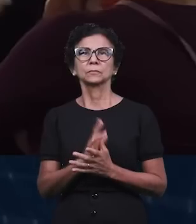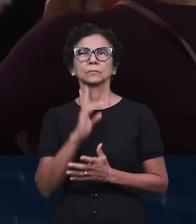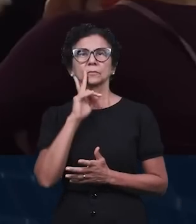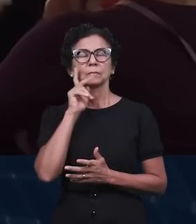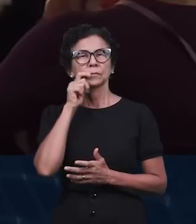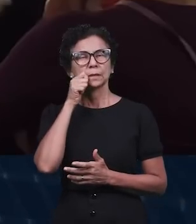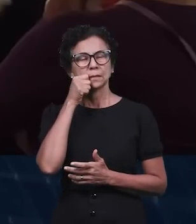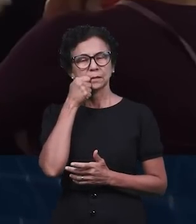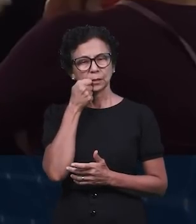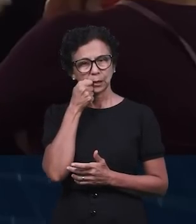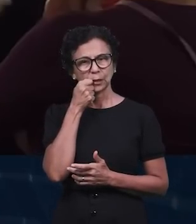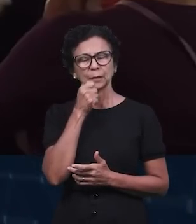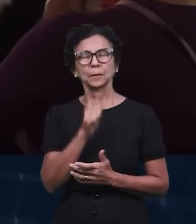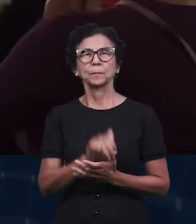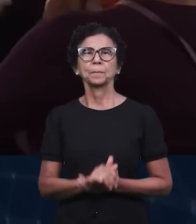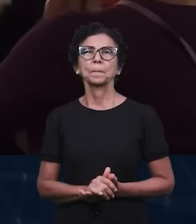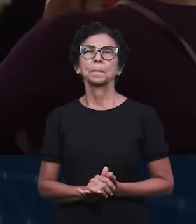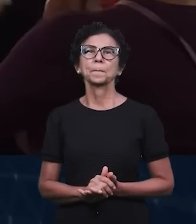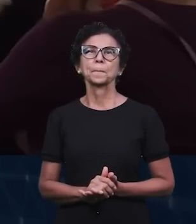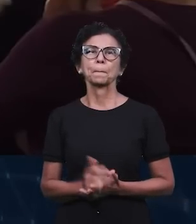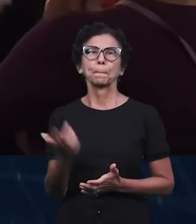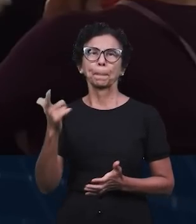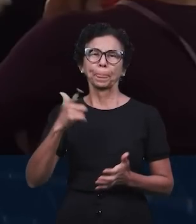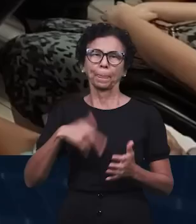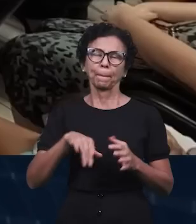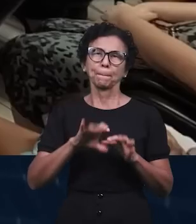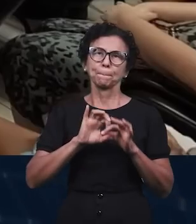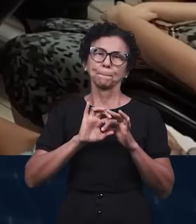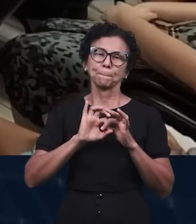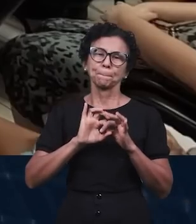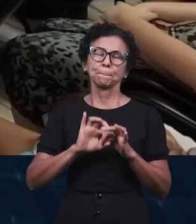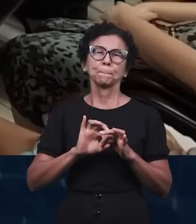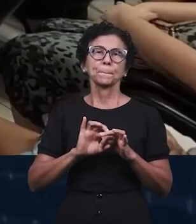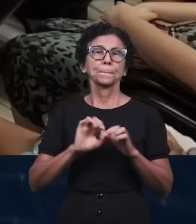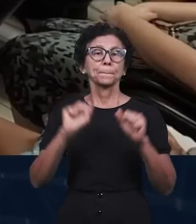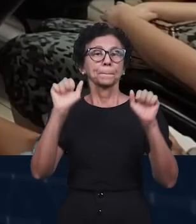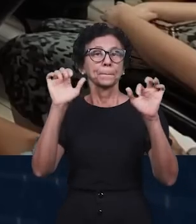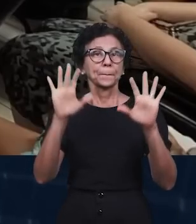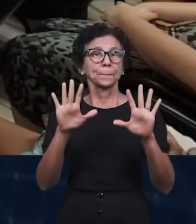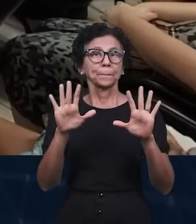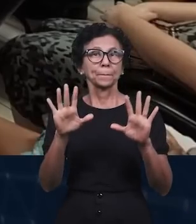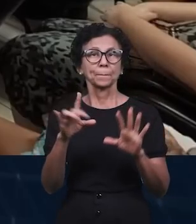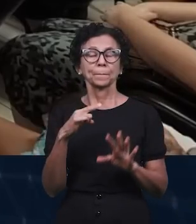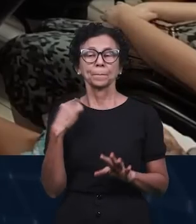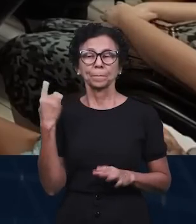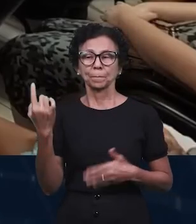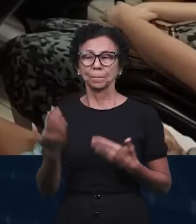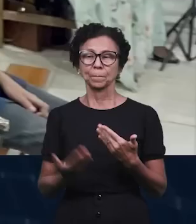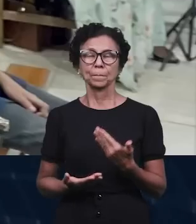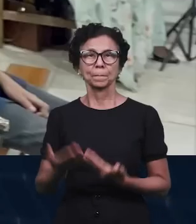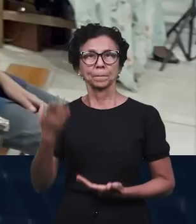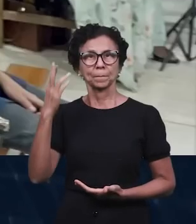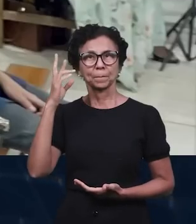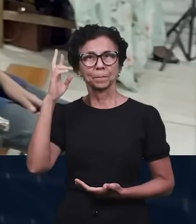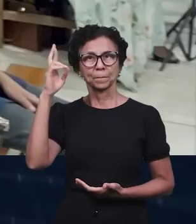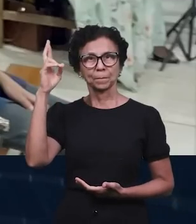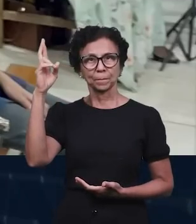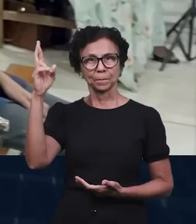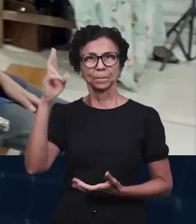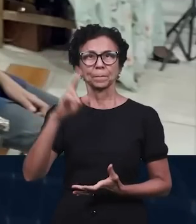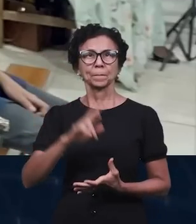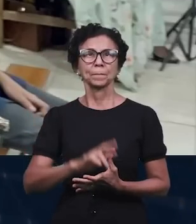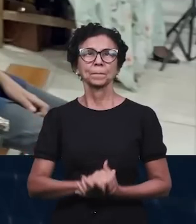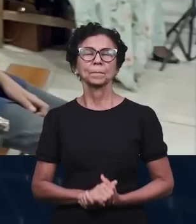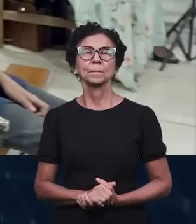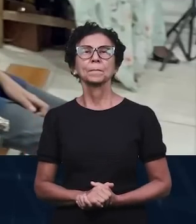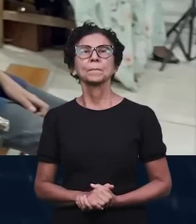e mais uma vez a comunhão foi renovada. Grande bênção para todos os servos do Senhor. A Igreja do Senhor na Rua